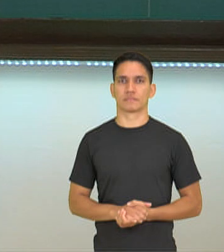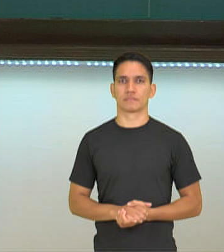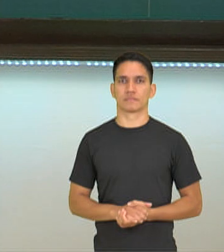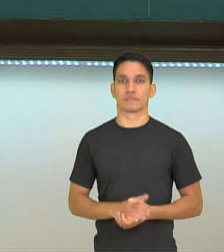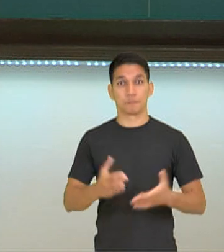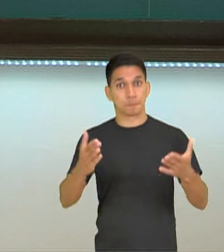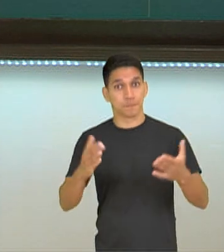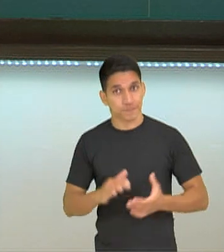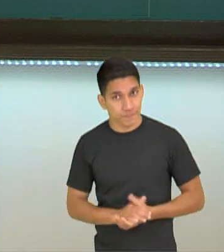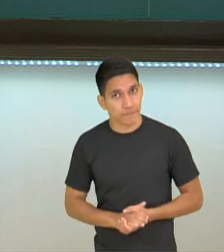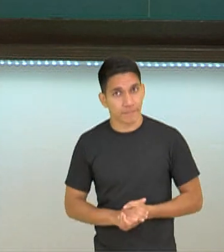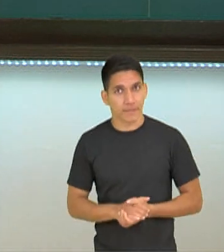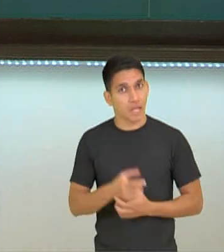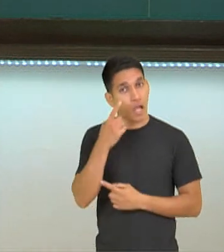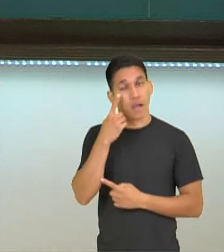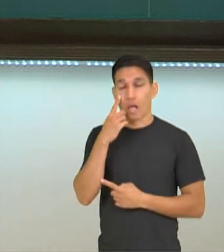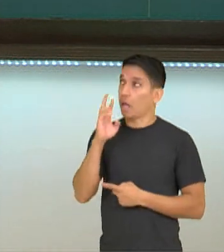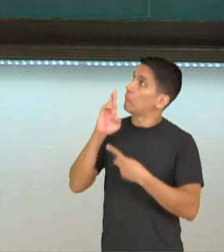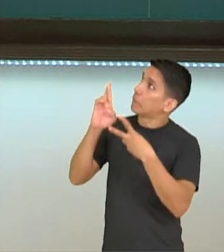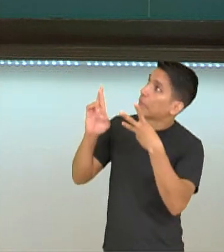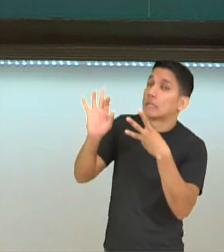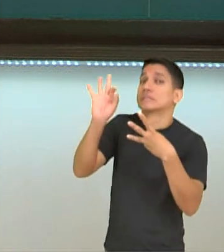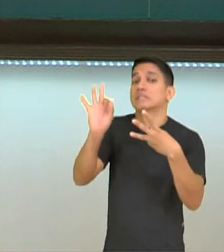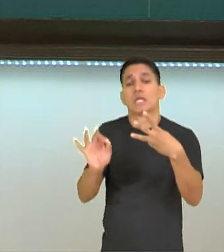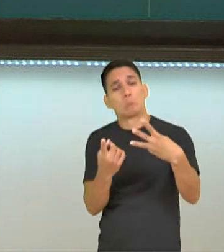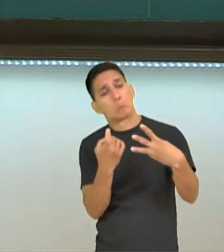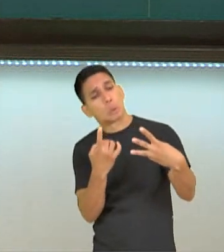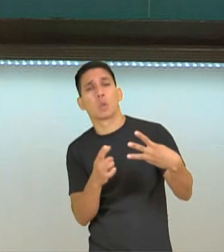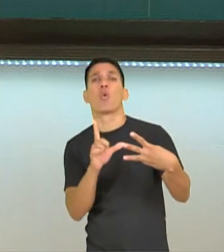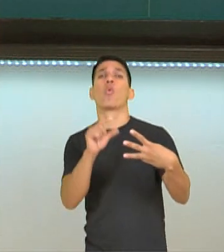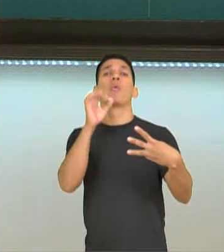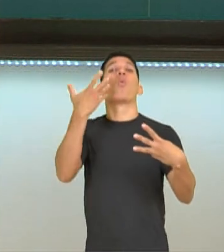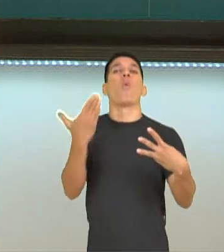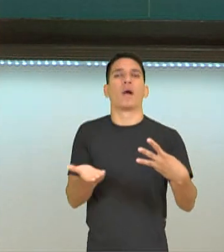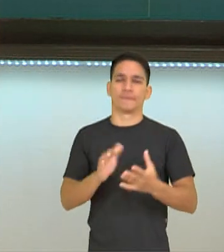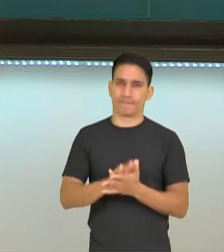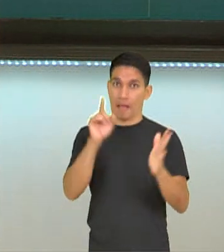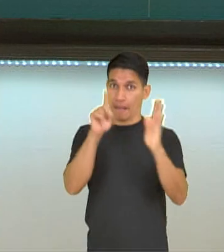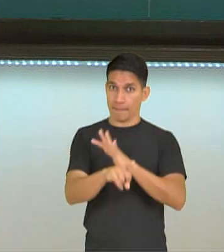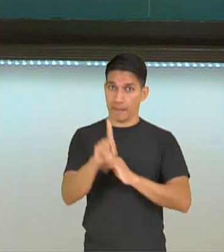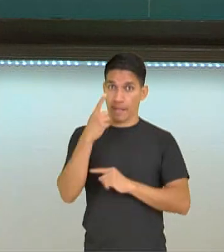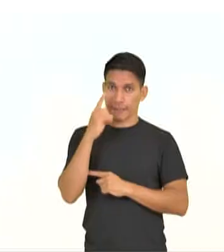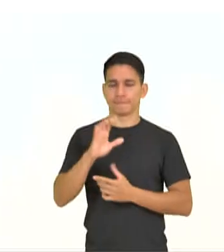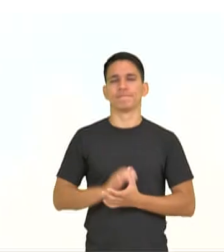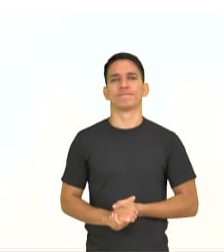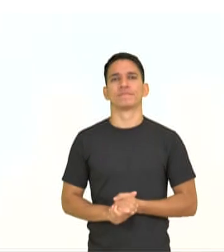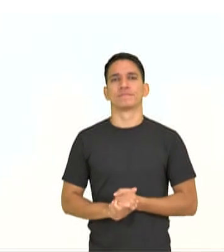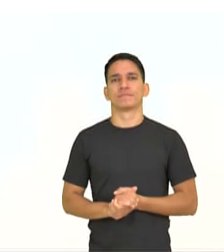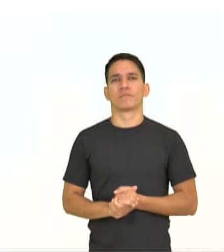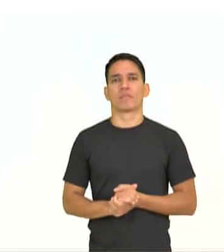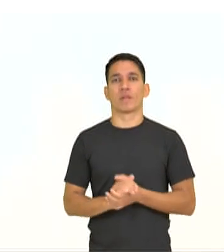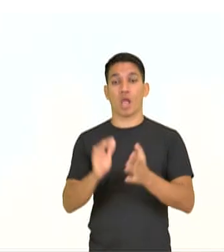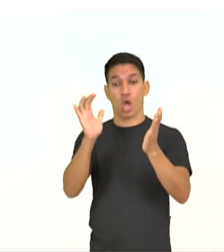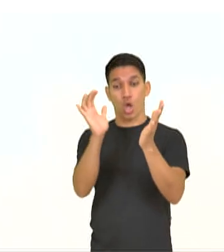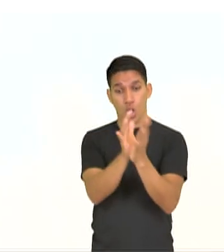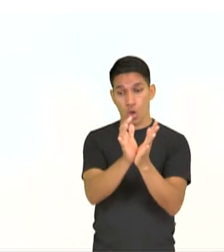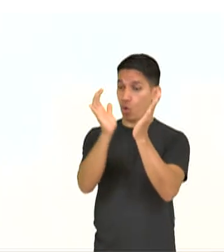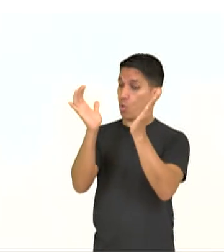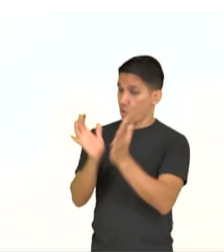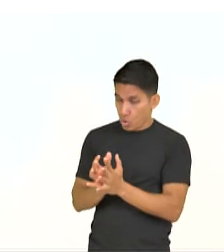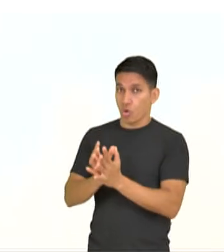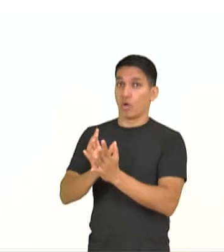E aí, pessoal, vamos ver qual é a resposta correta do quiz? A pergunta era: entre os grupos